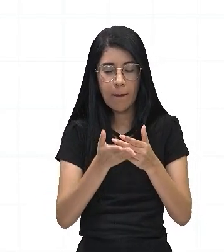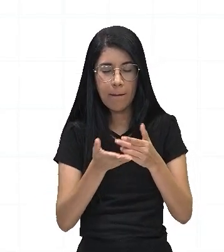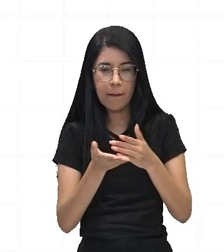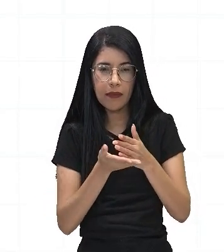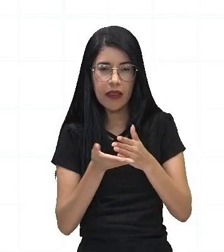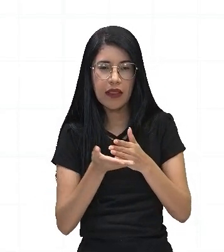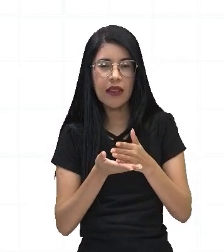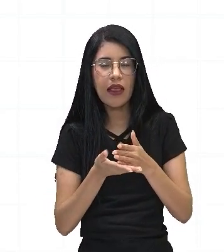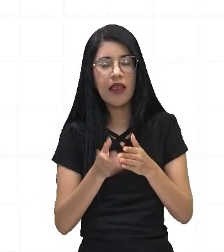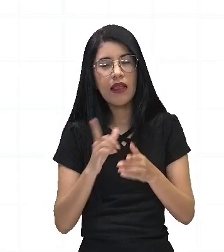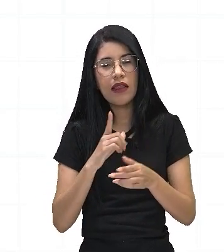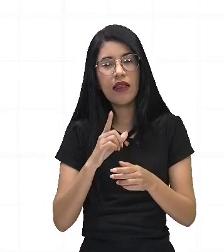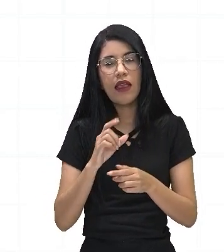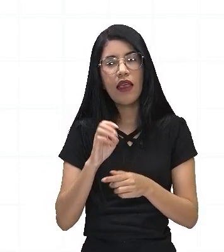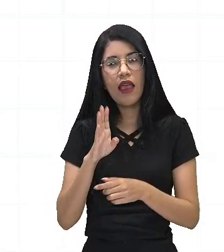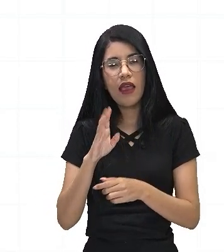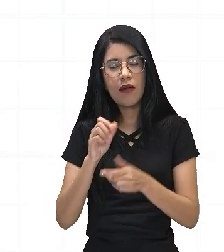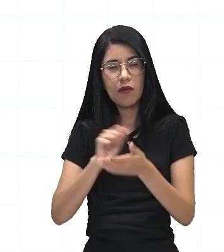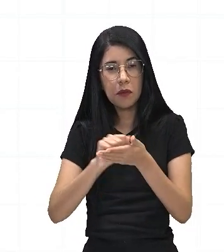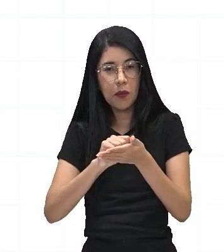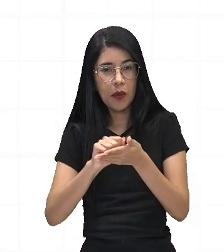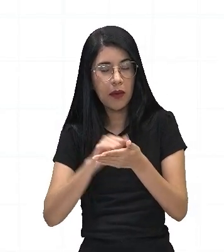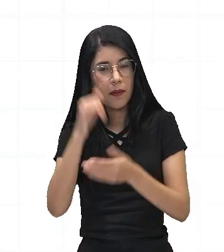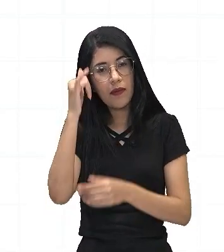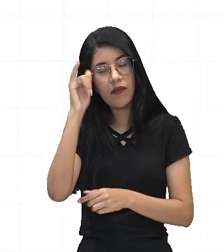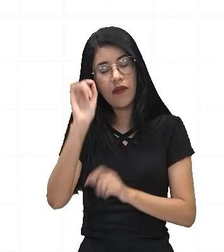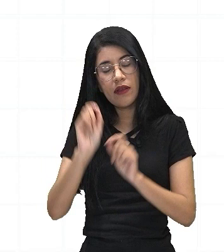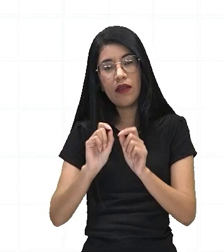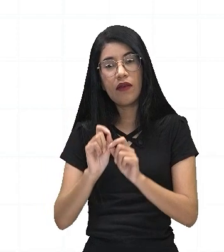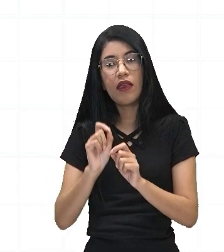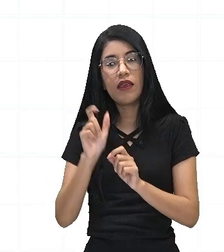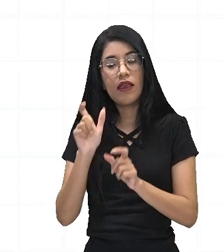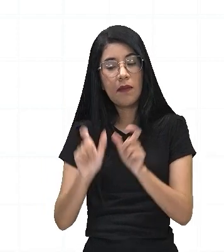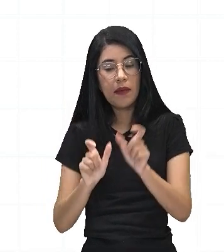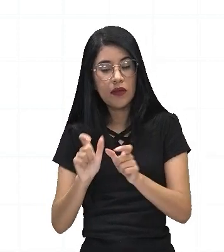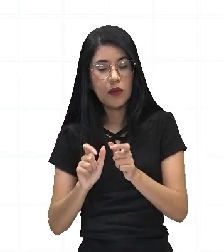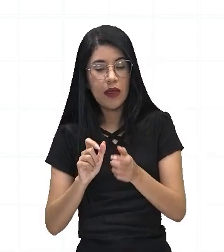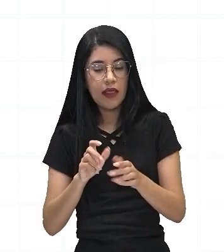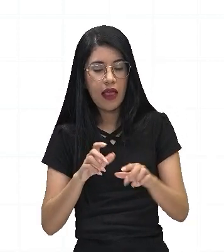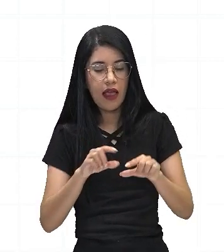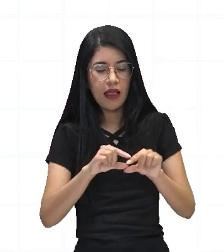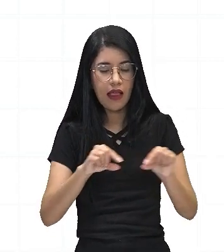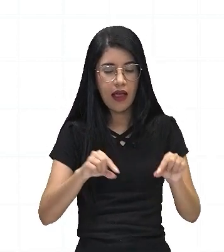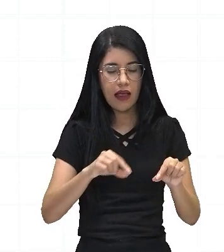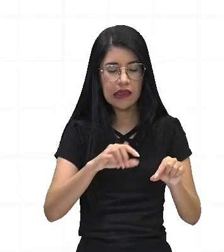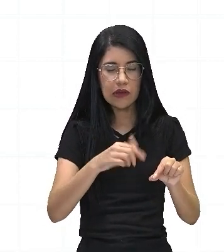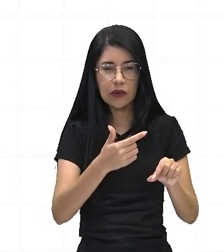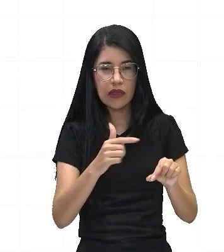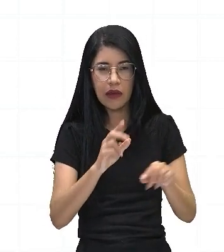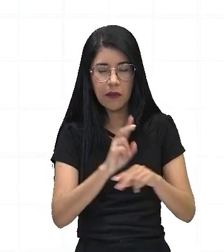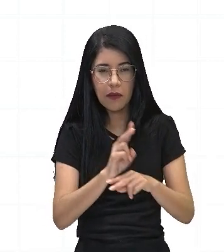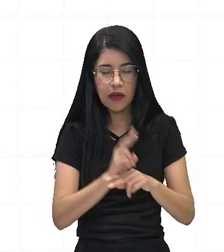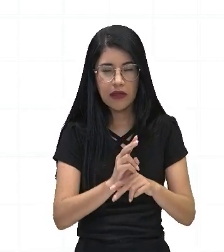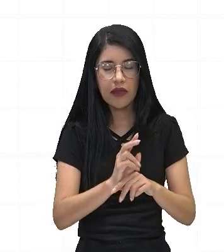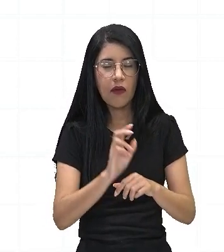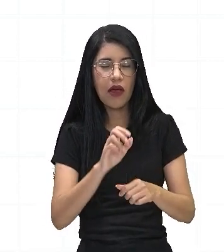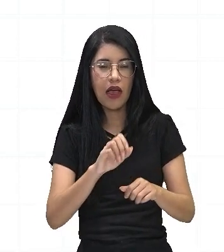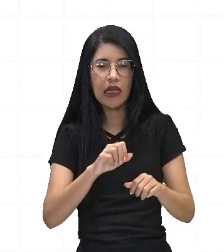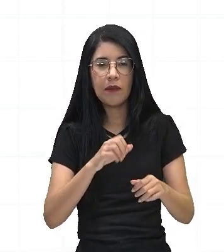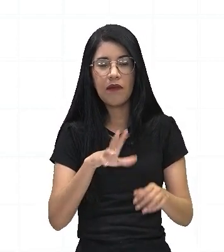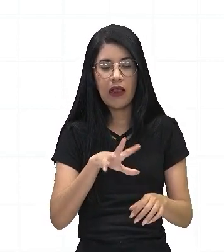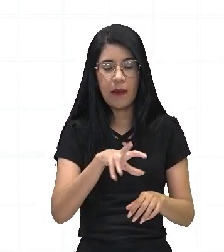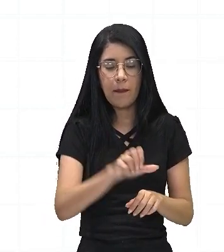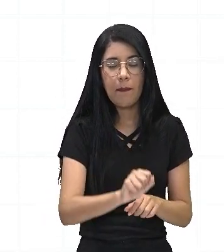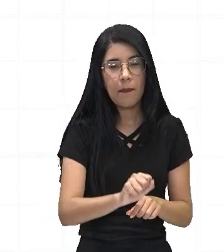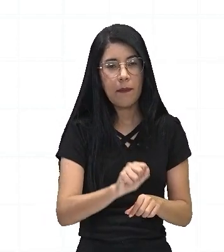muitas vezes feitos de borracha, que é justamente para impedir com que as pessoas pisem algum fio desencapado, por exemplo, e recebam algum choque.